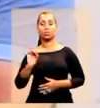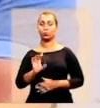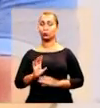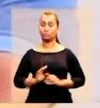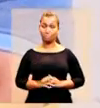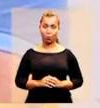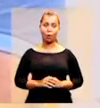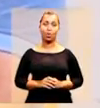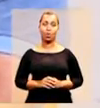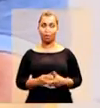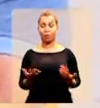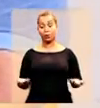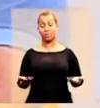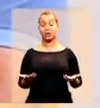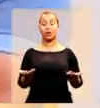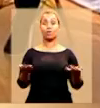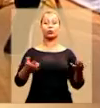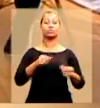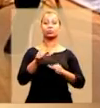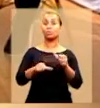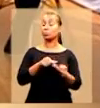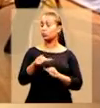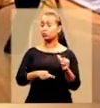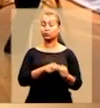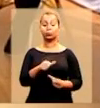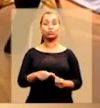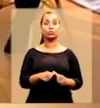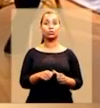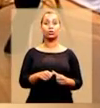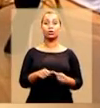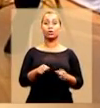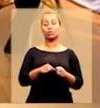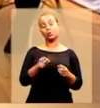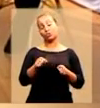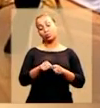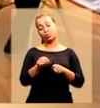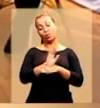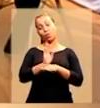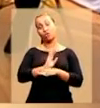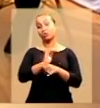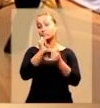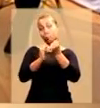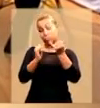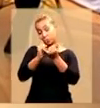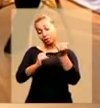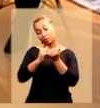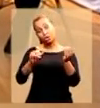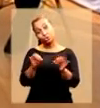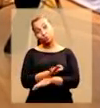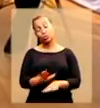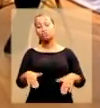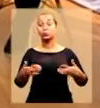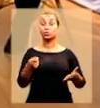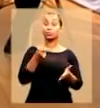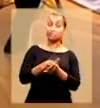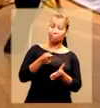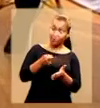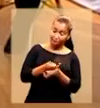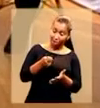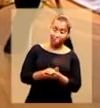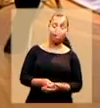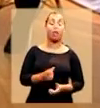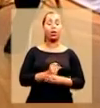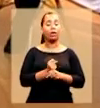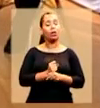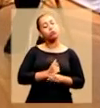R$1.100.000. Não, fora a inflação, que já comeu isso, né? Do filme, e o filme está ficando 1/3 pronto. E aí é essa situação que está. E você